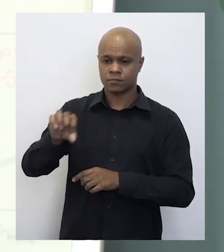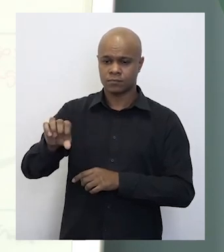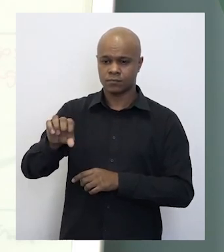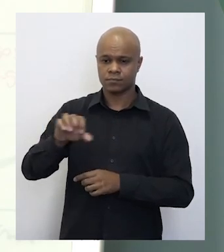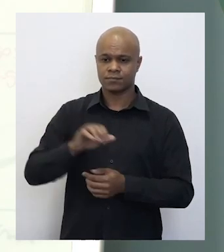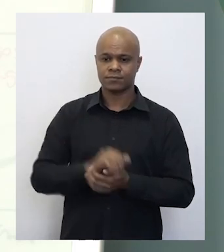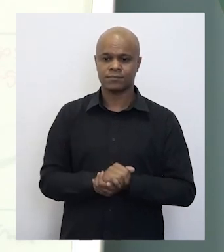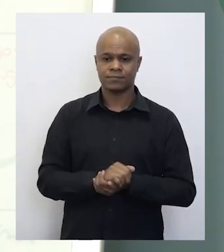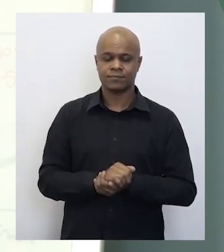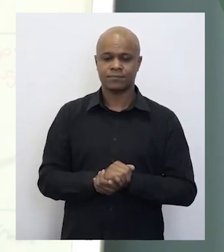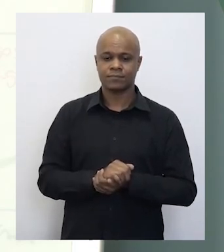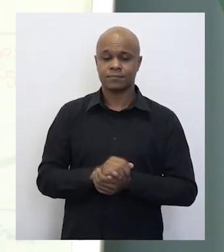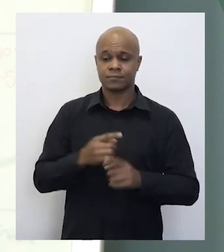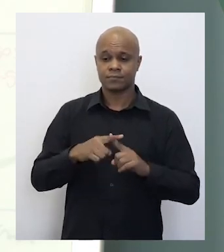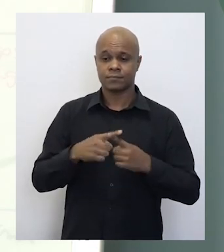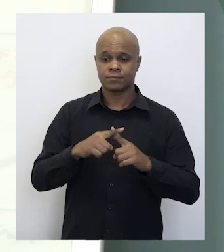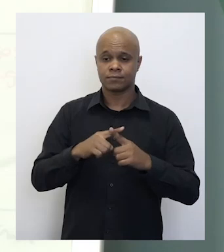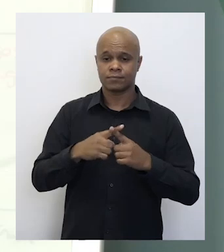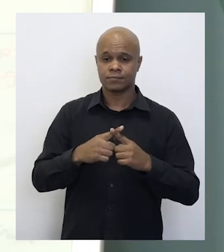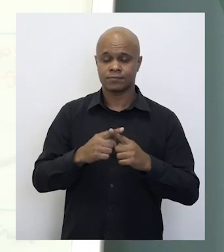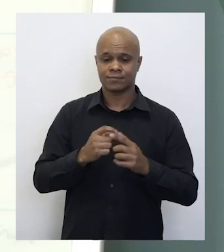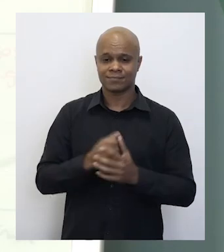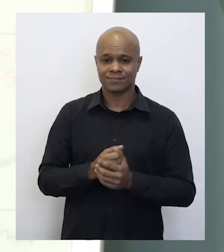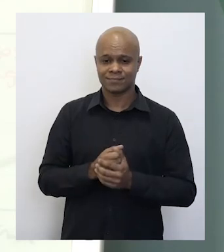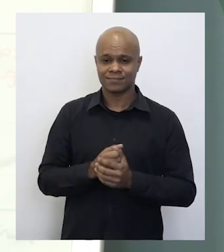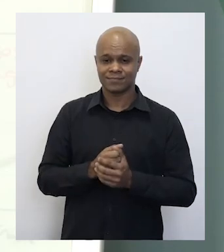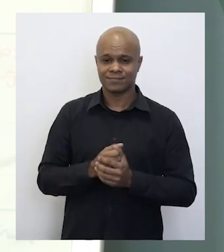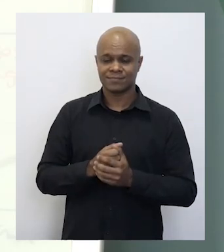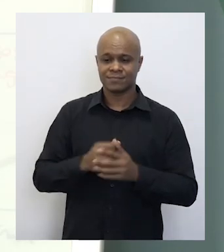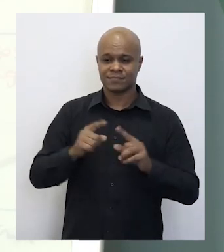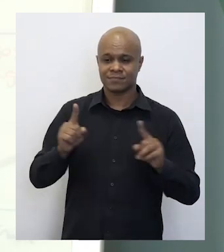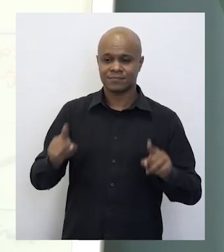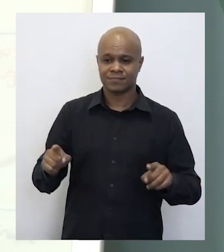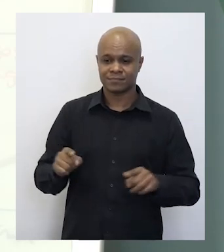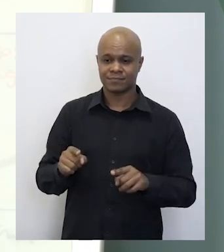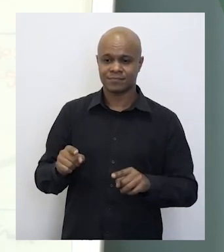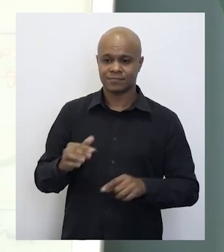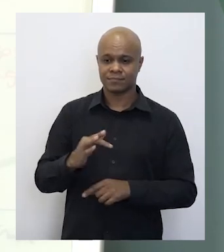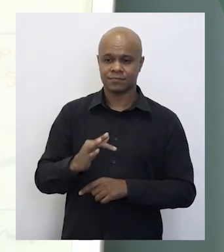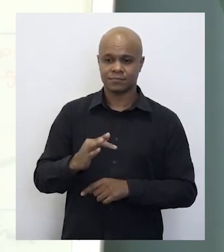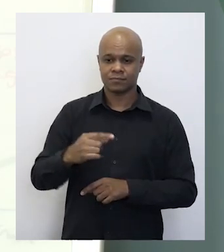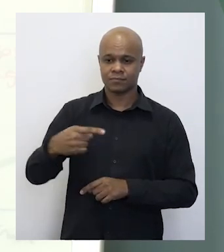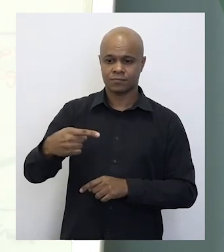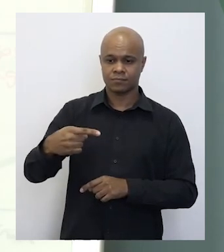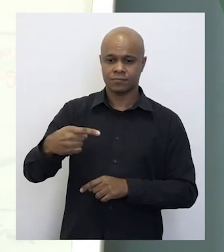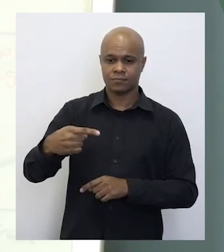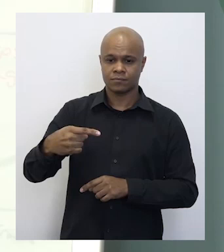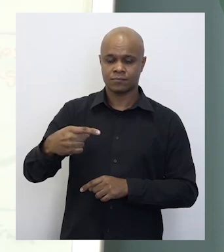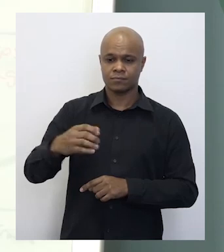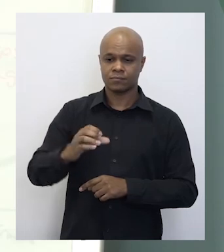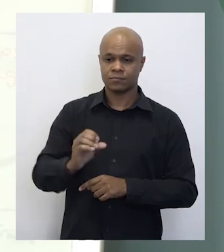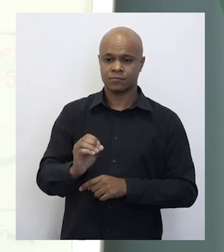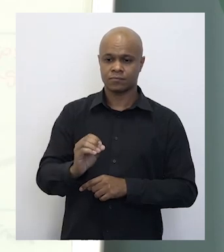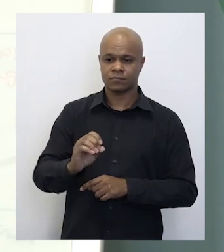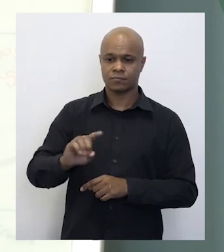0,1230079. Que multiplica a concentração de quem? De F-. Qual é a concentração de F-?